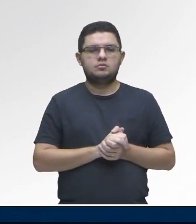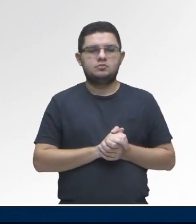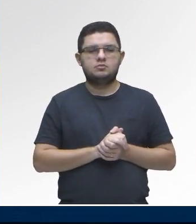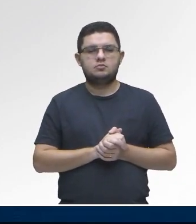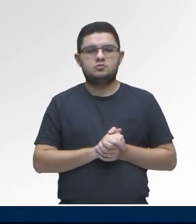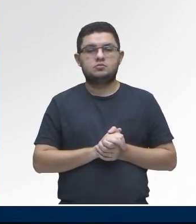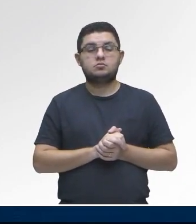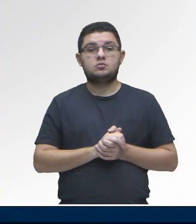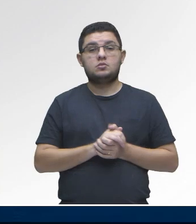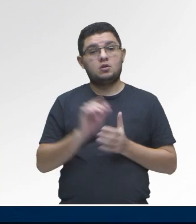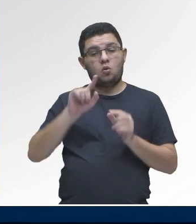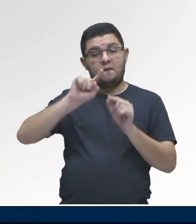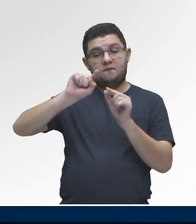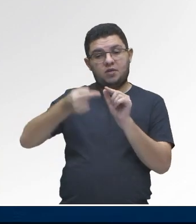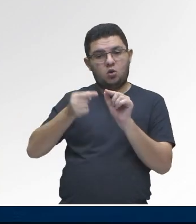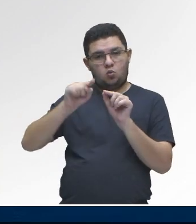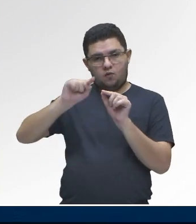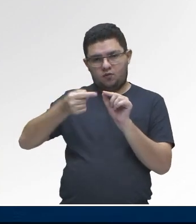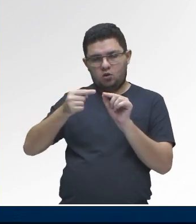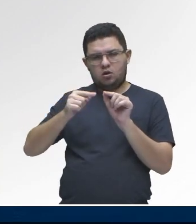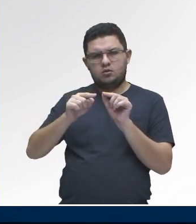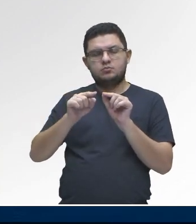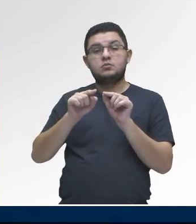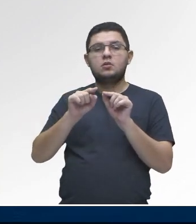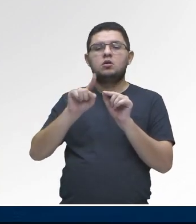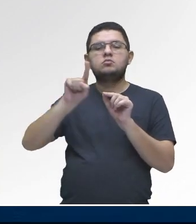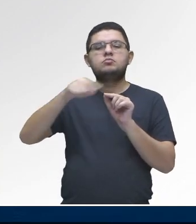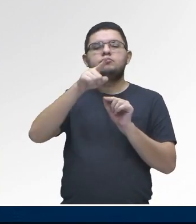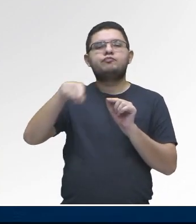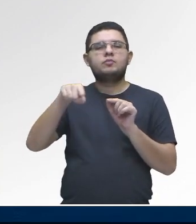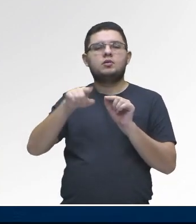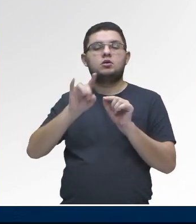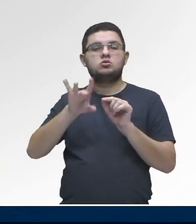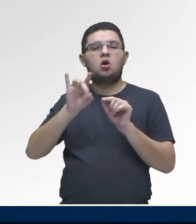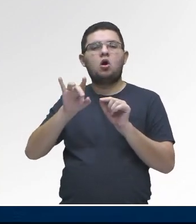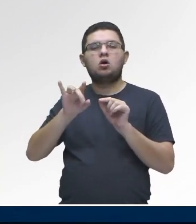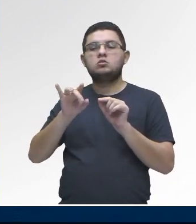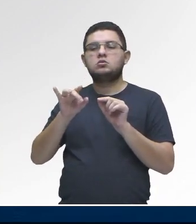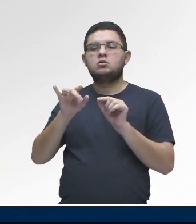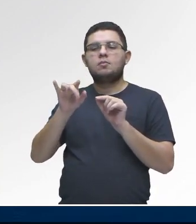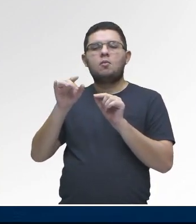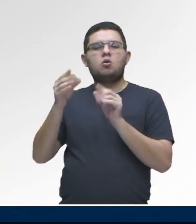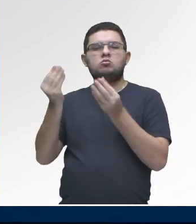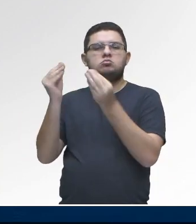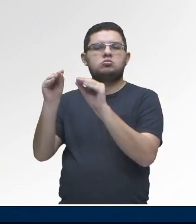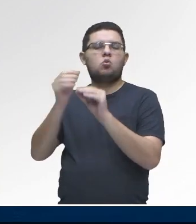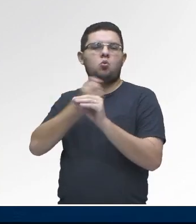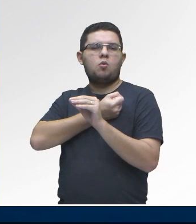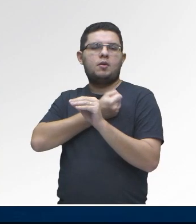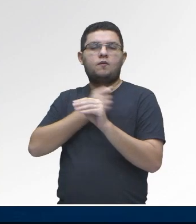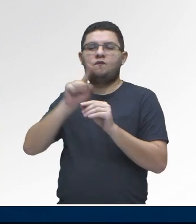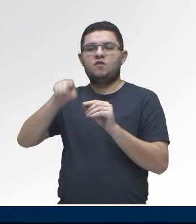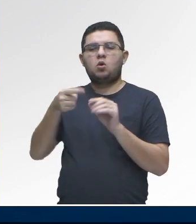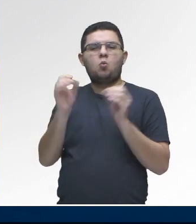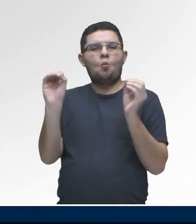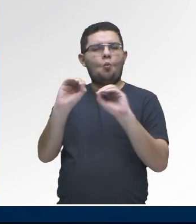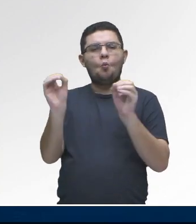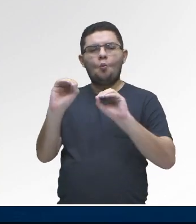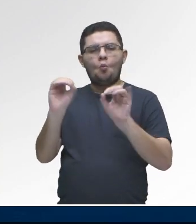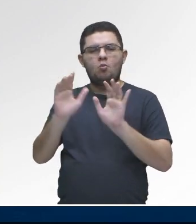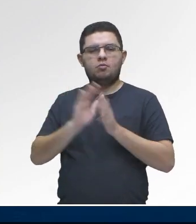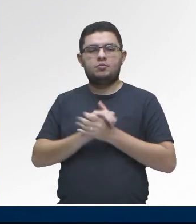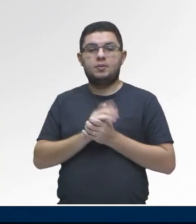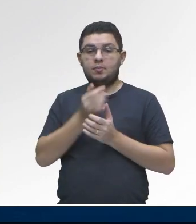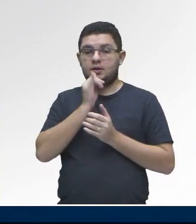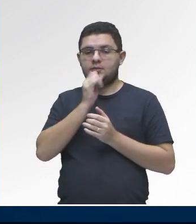Você apaga a vírgula e escreve o número sem a vírgula. No caso, vai ser 12. Então,